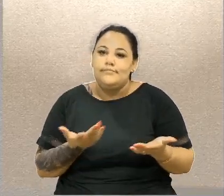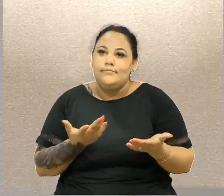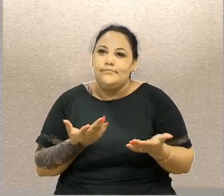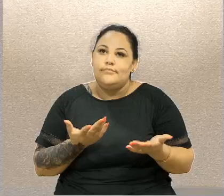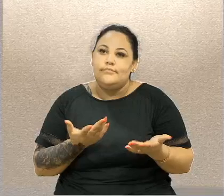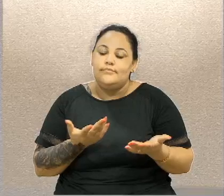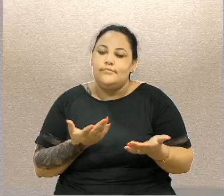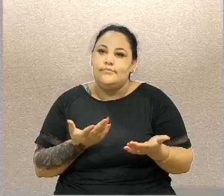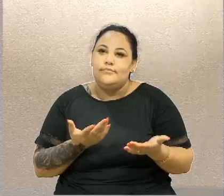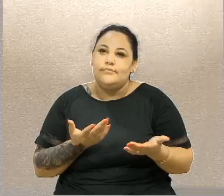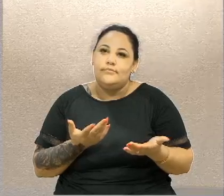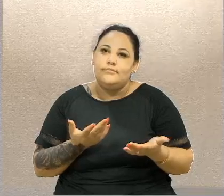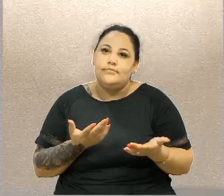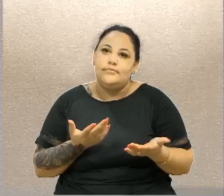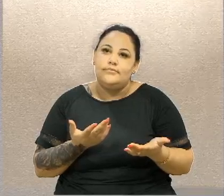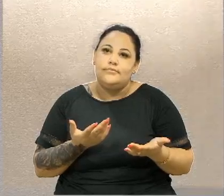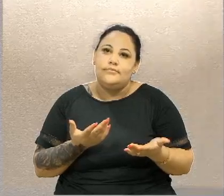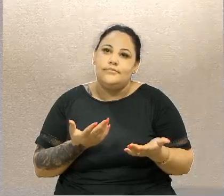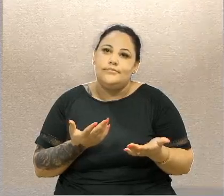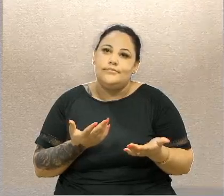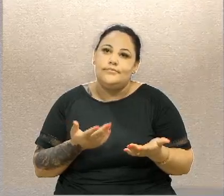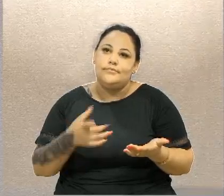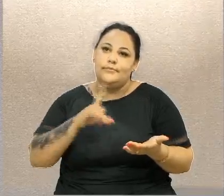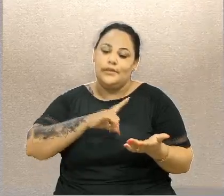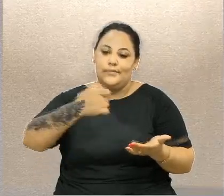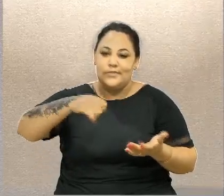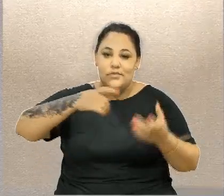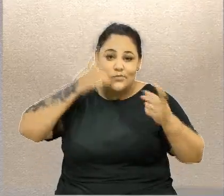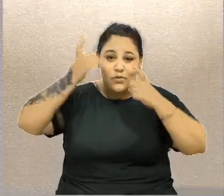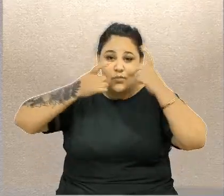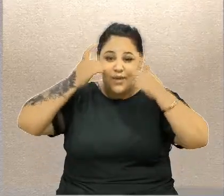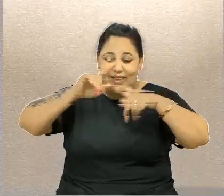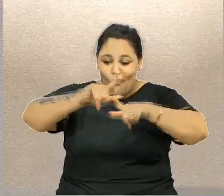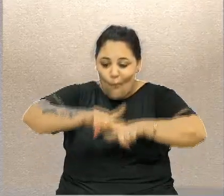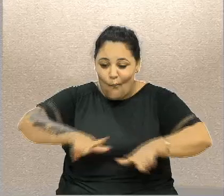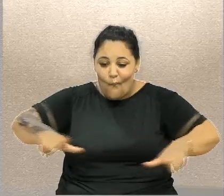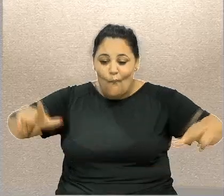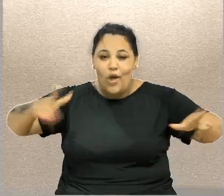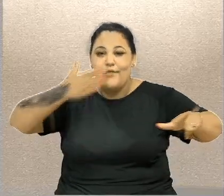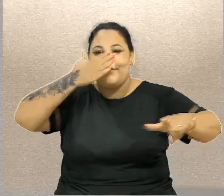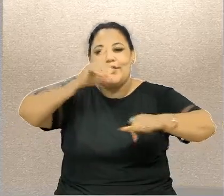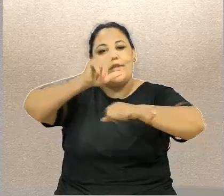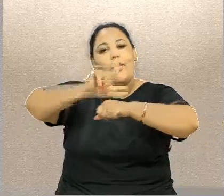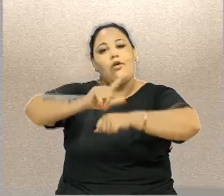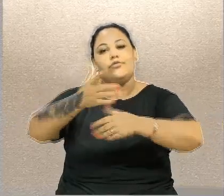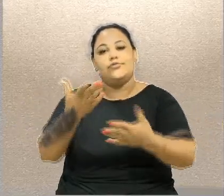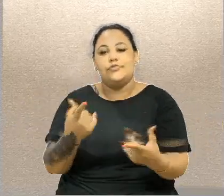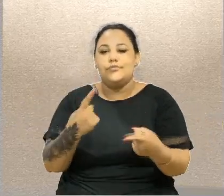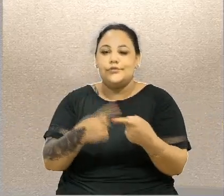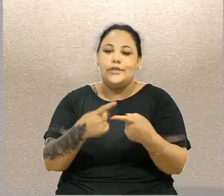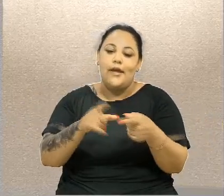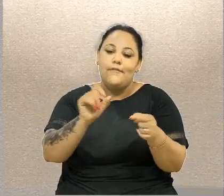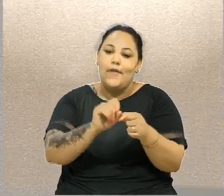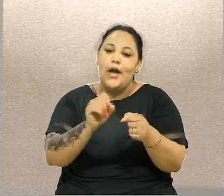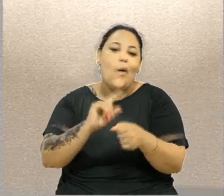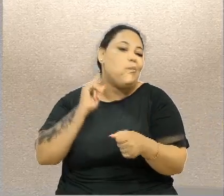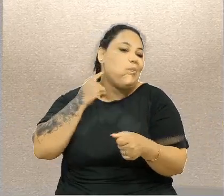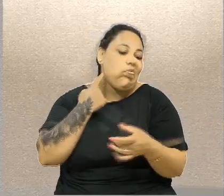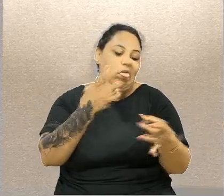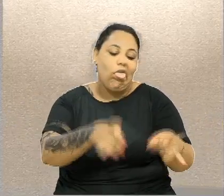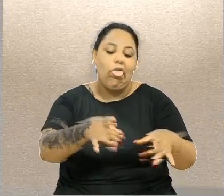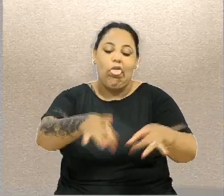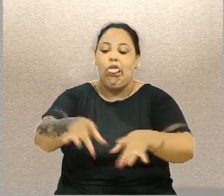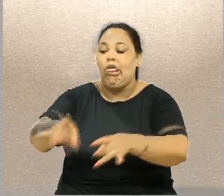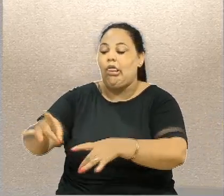de impostos, e ainda tem que se preocupar em limpar todo dia a frente da sua loja, que deixam lá um problema para